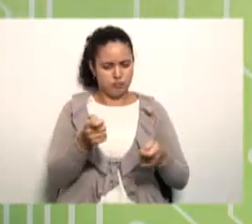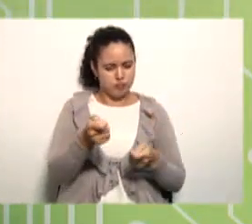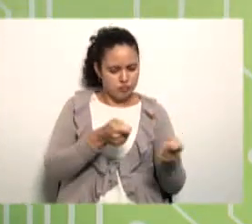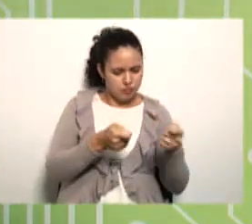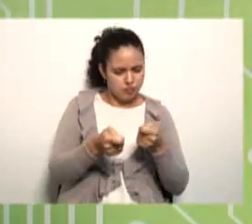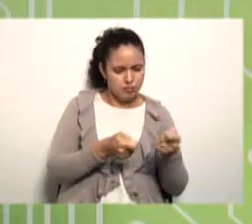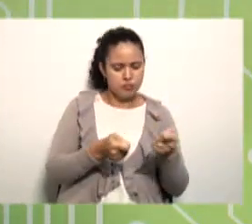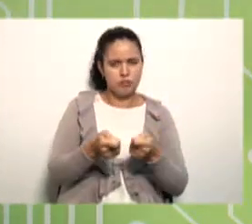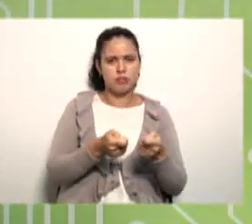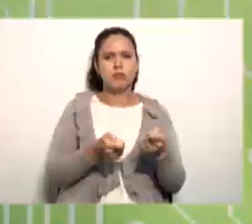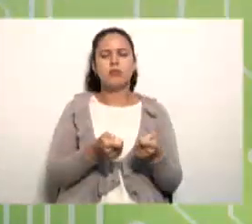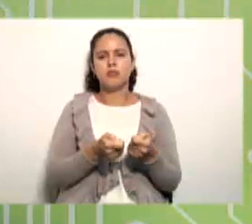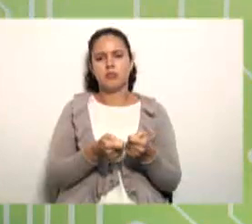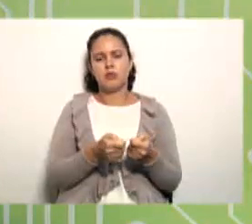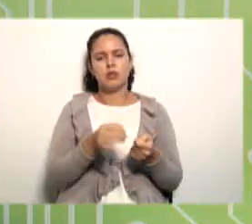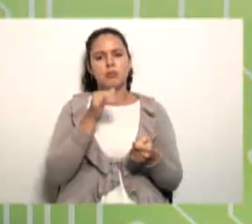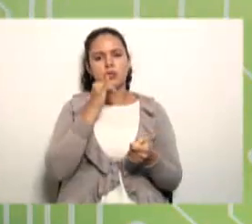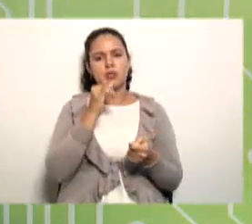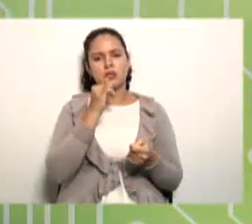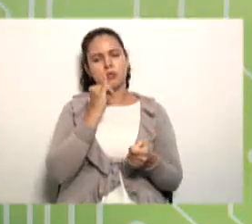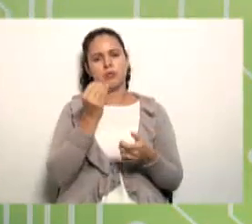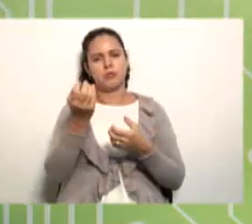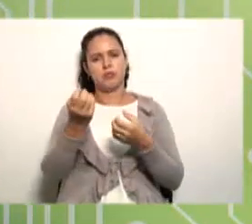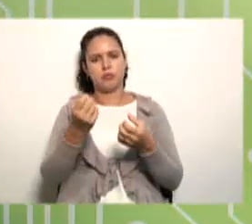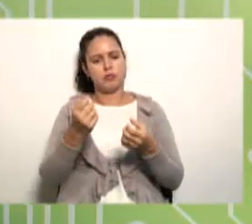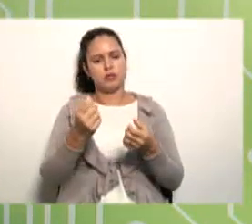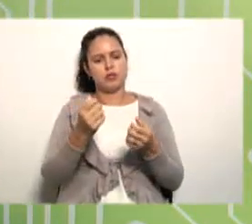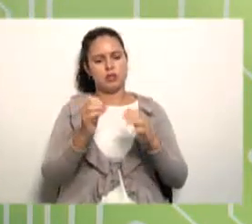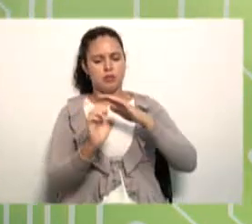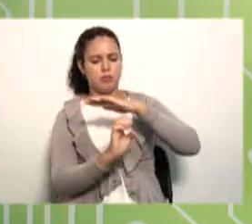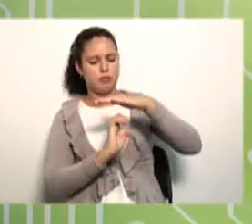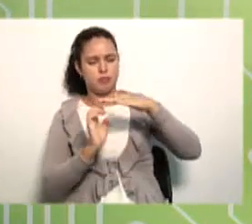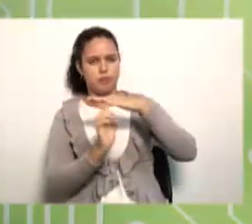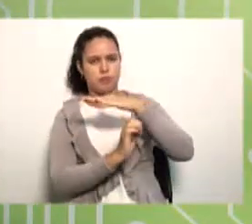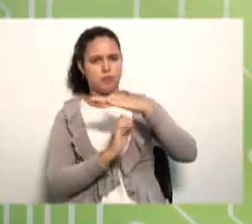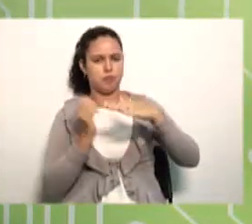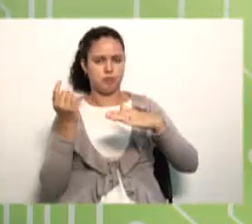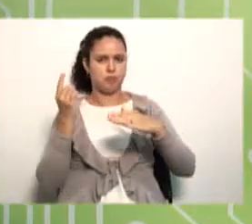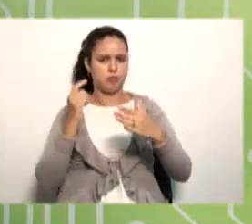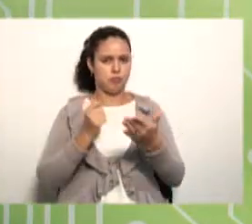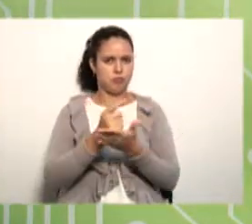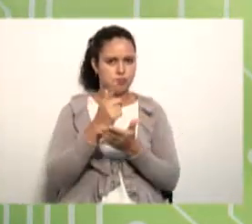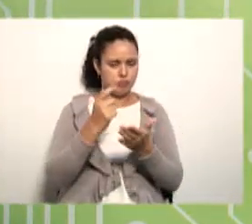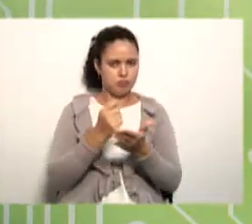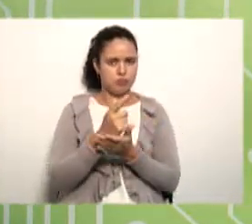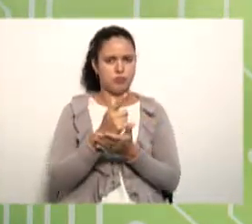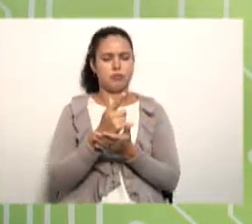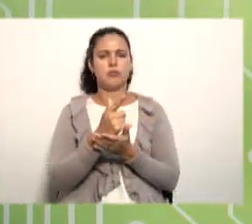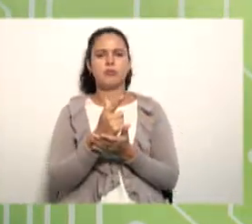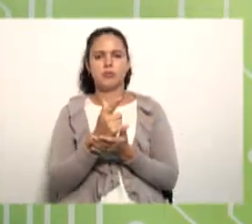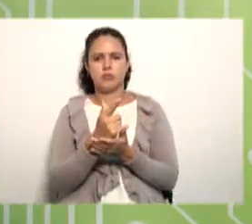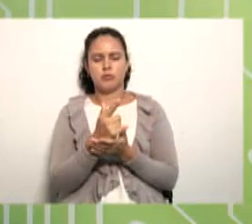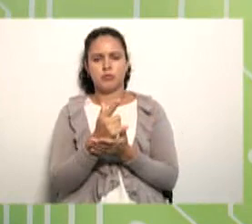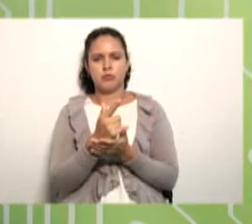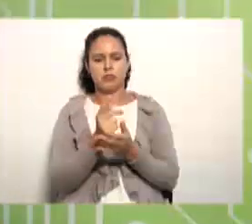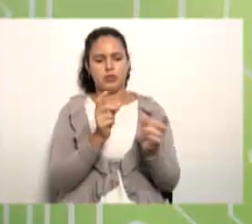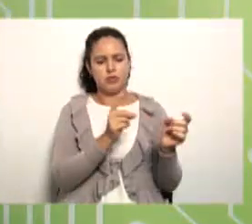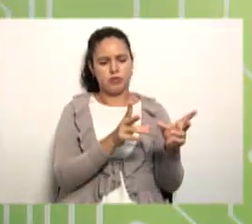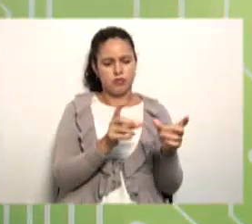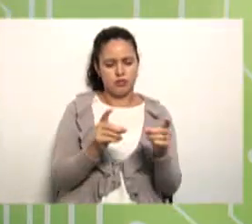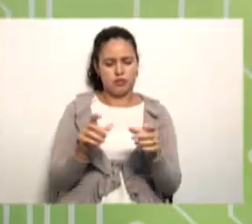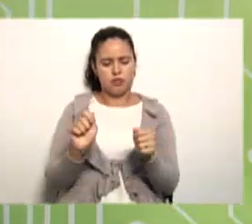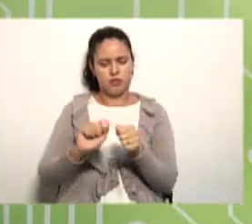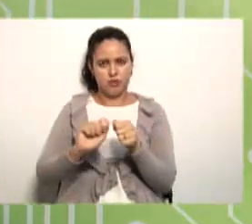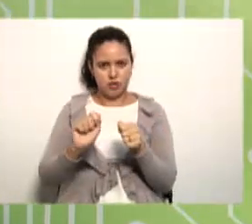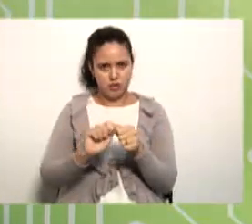exemplos disso. Quando você pensa em automóveis, quantas marcas você consegue pensar? São muito poucas marcas que existem no